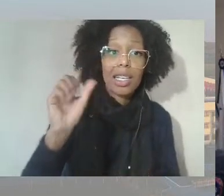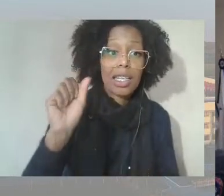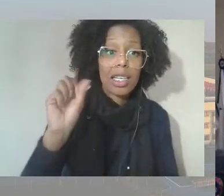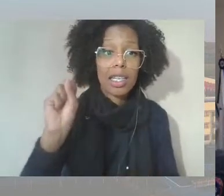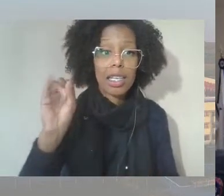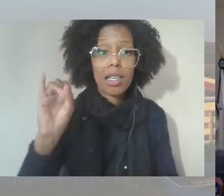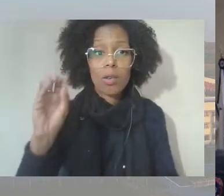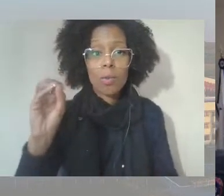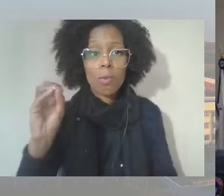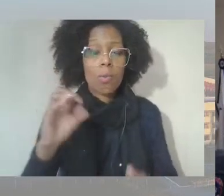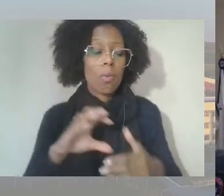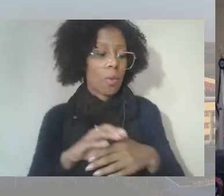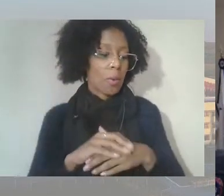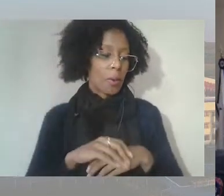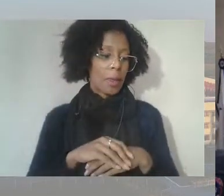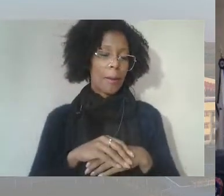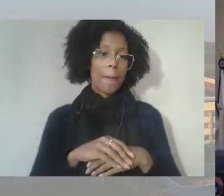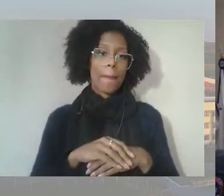Obrigado, Cássio.